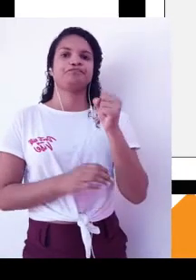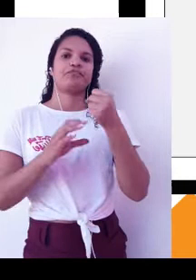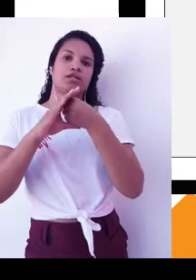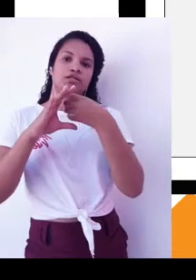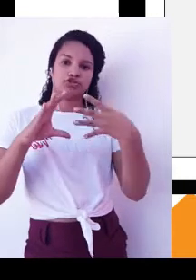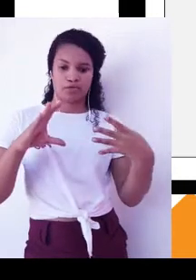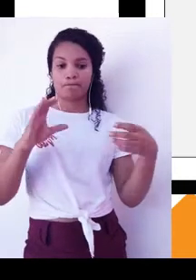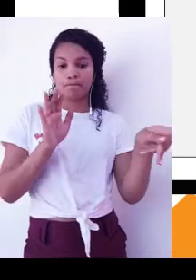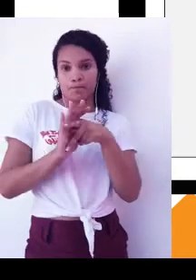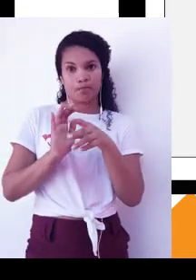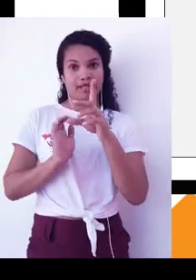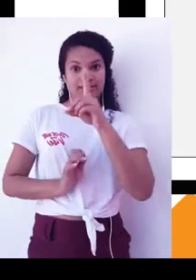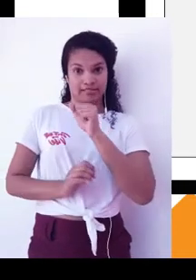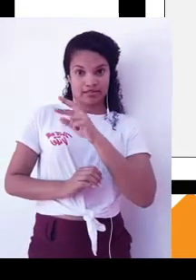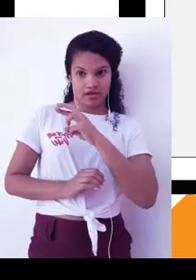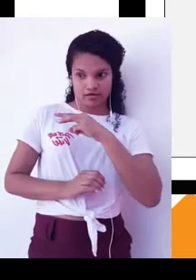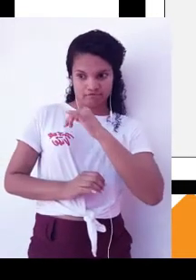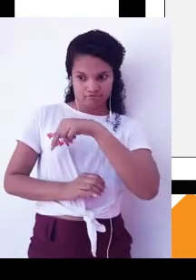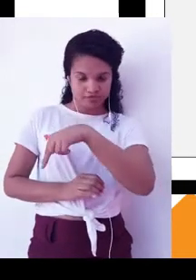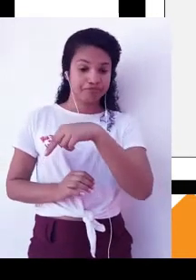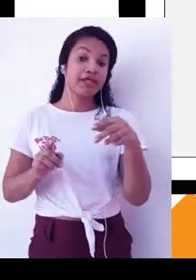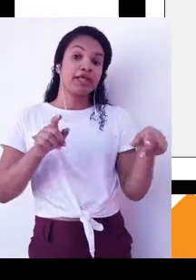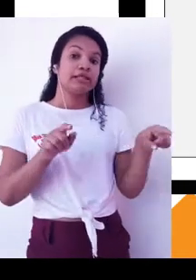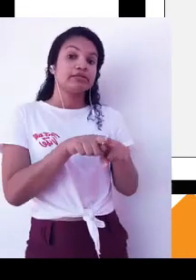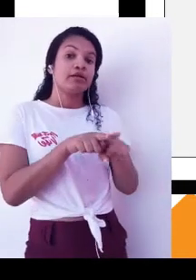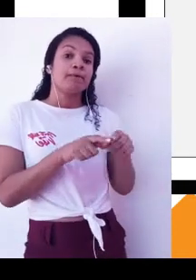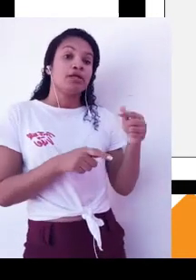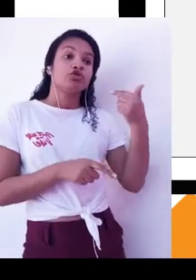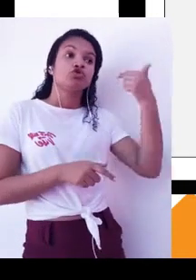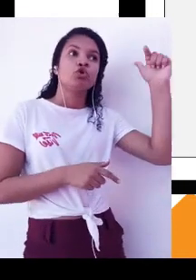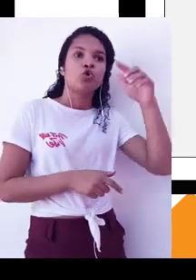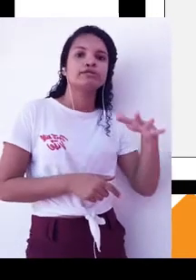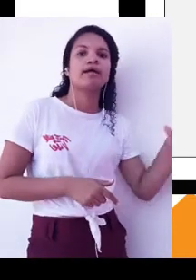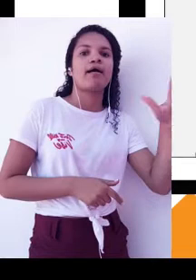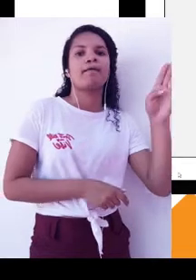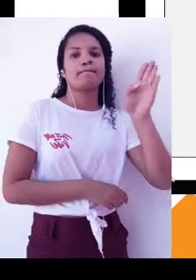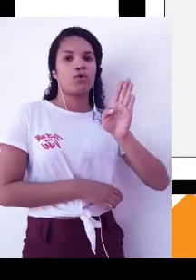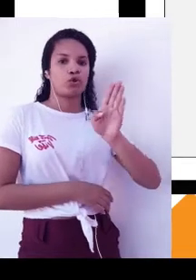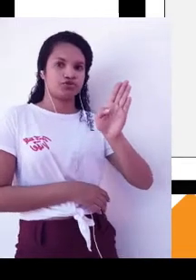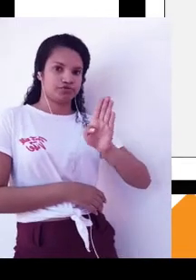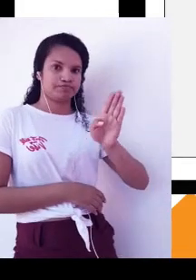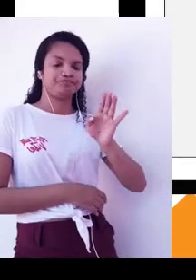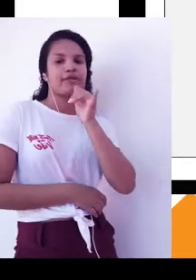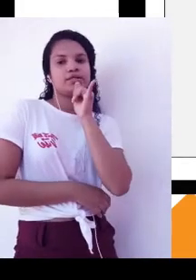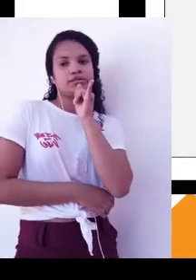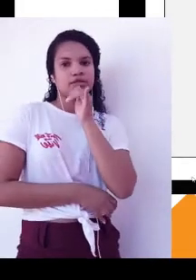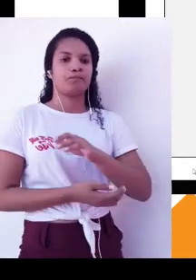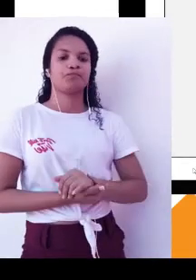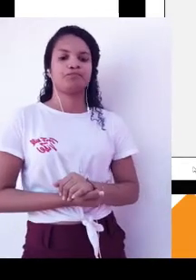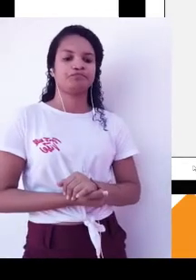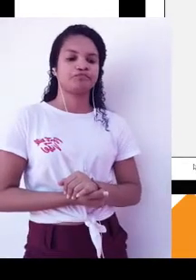aspectos do darwinismo com conhecimentos oriundos de outras áreas da biologia, como, por